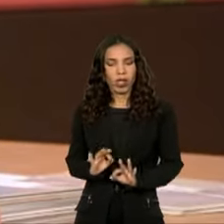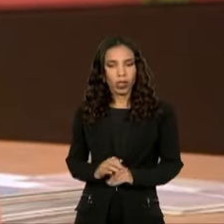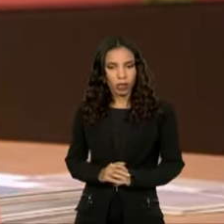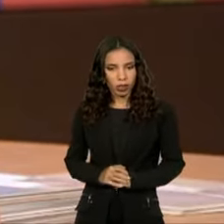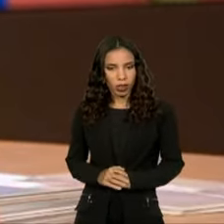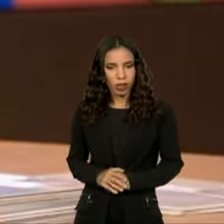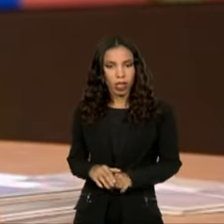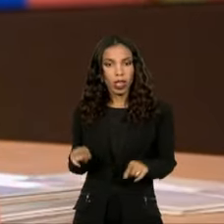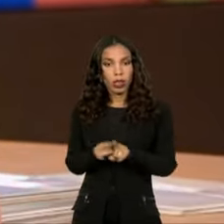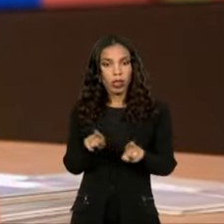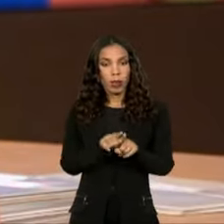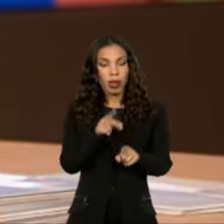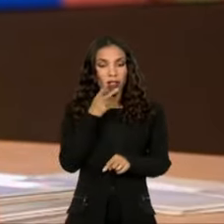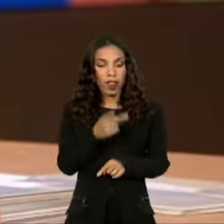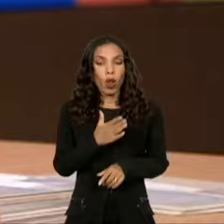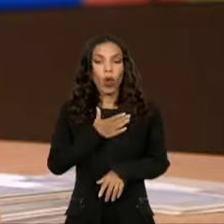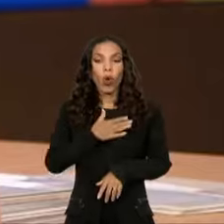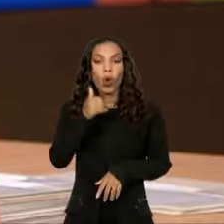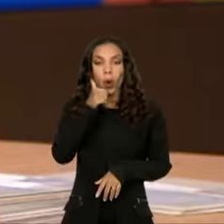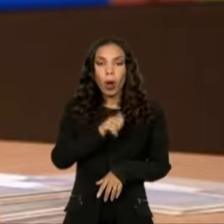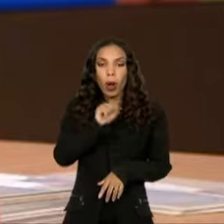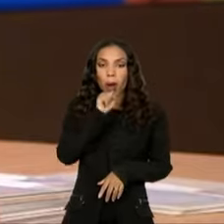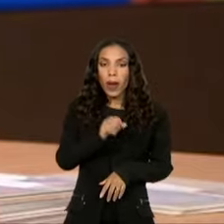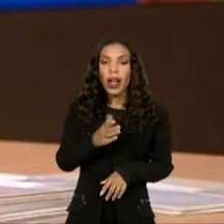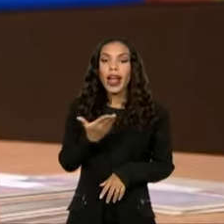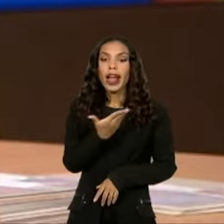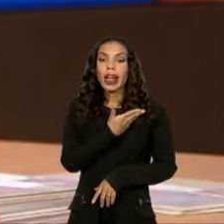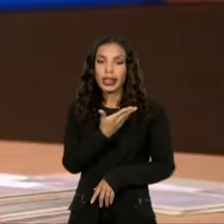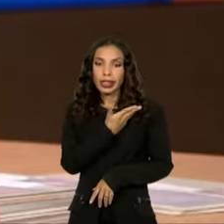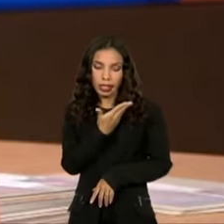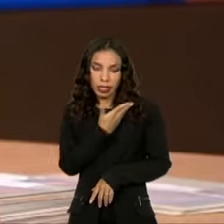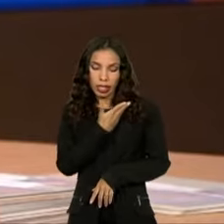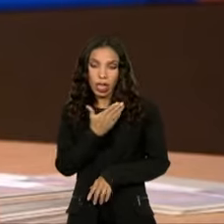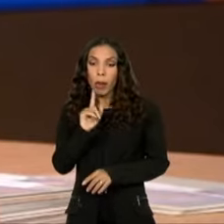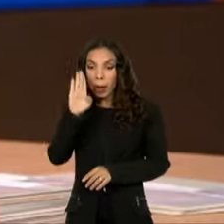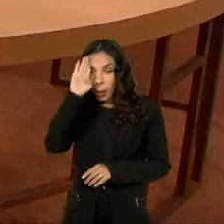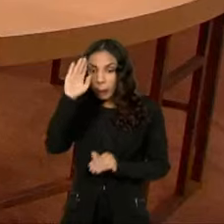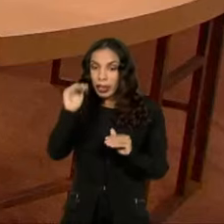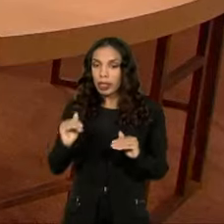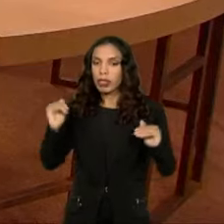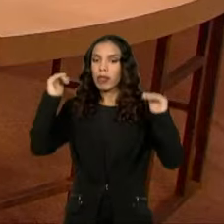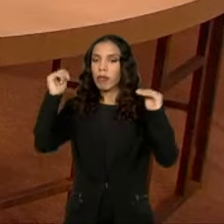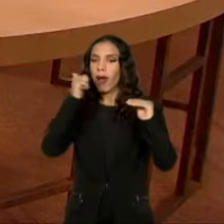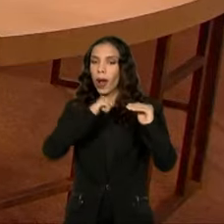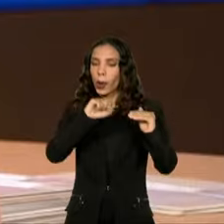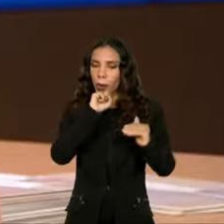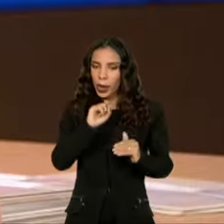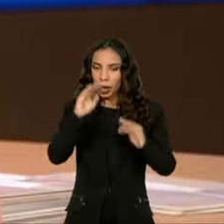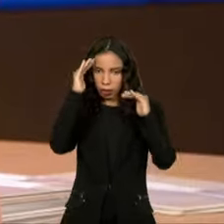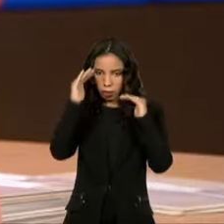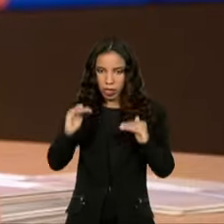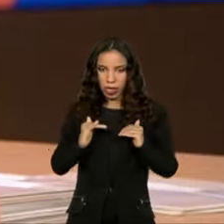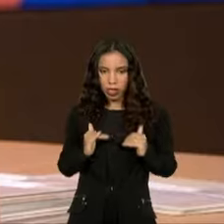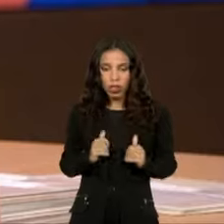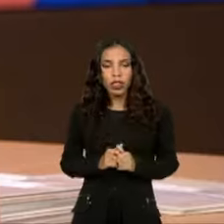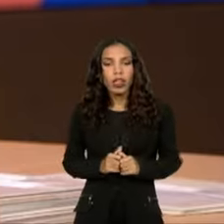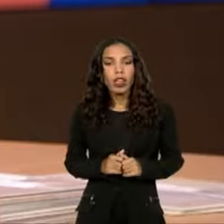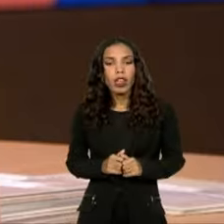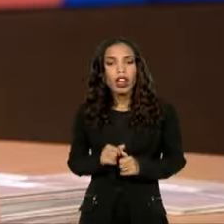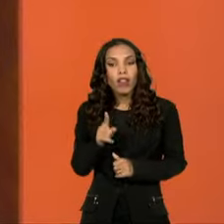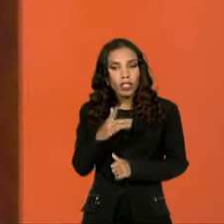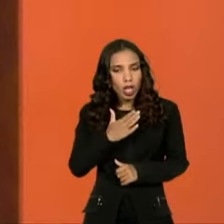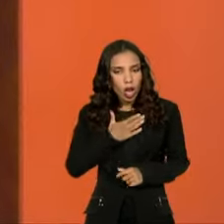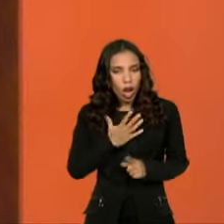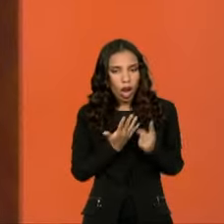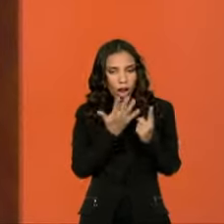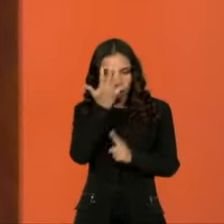É isso também eu falo, eu gosto de ser mãe. Eu não sou nem muito, eu sou amiga, mas eu sou acima de tudo mãe, né? Me respeita. Agora, Fátima, você adora um